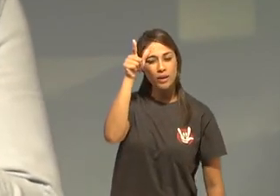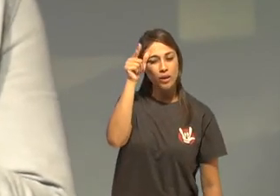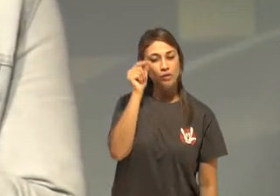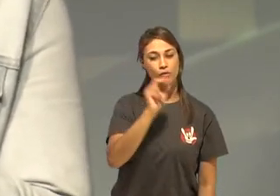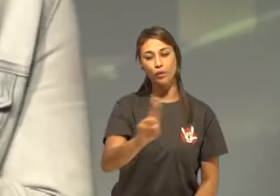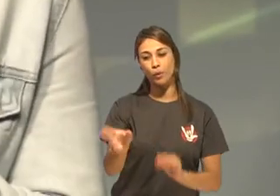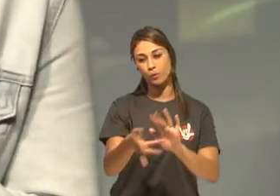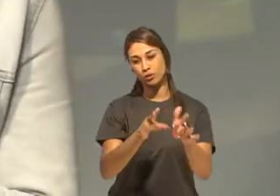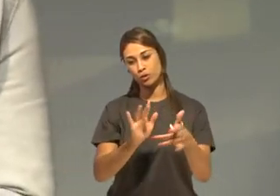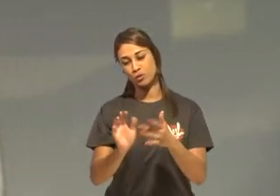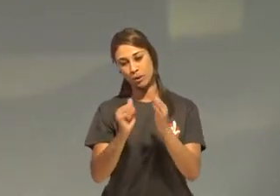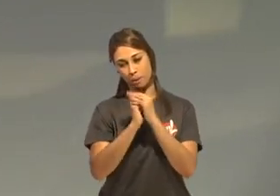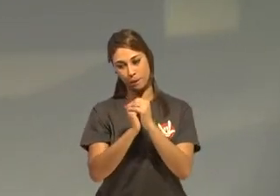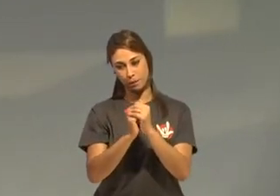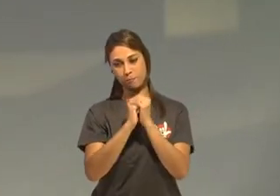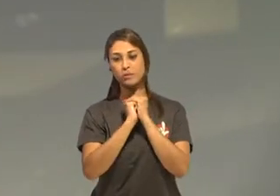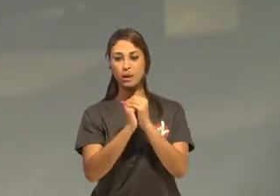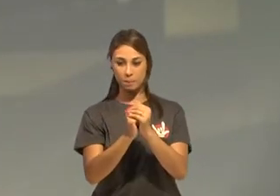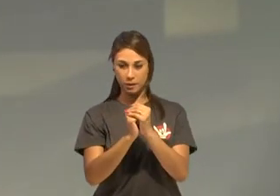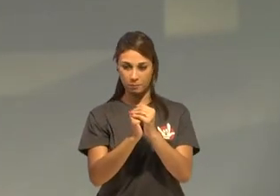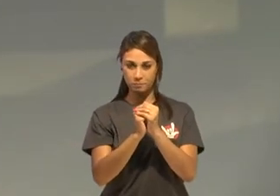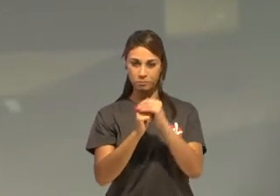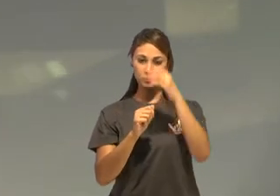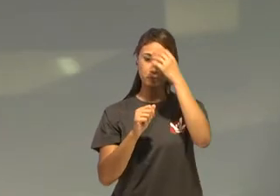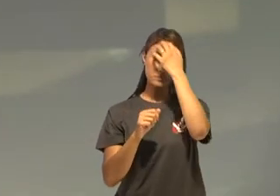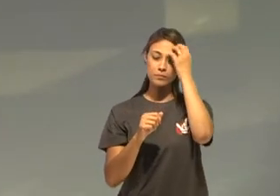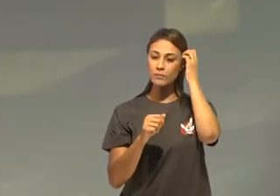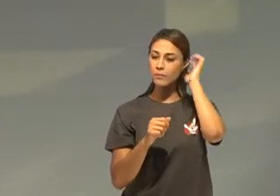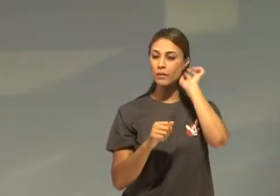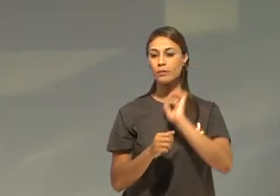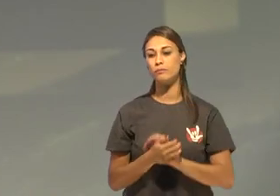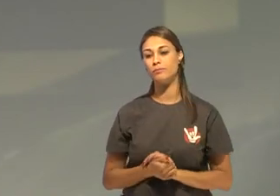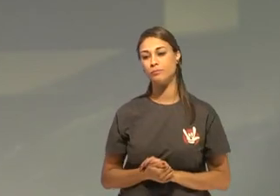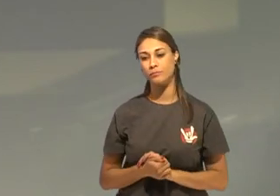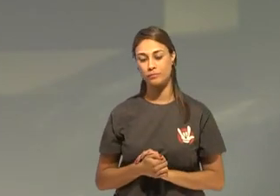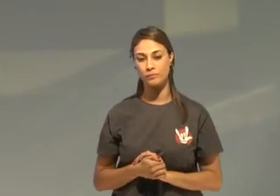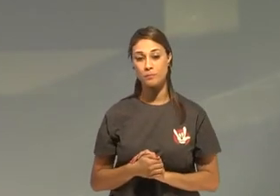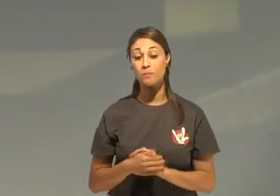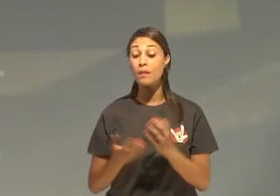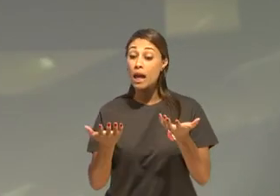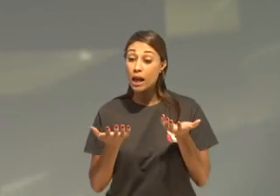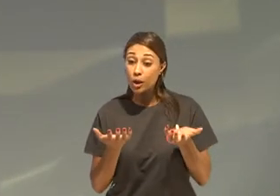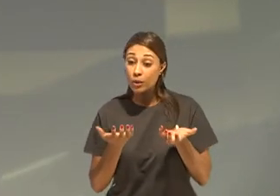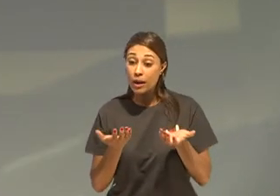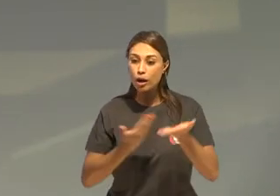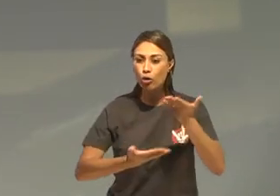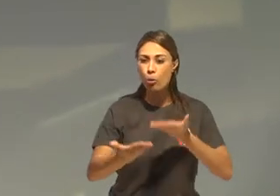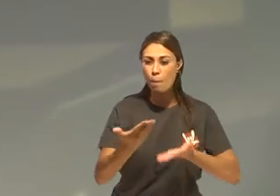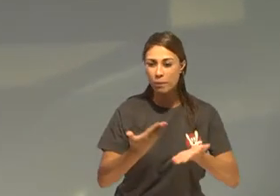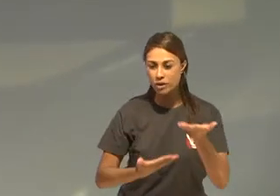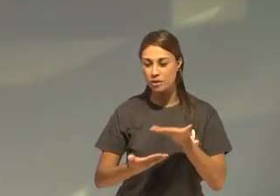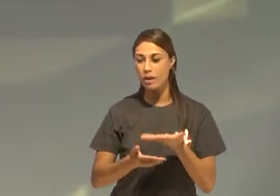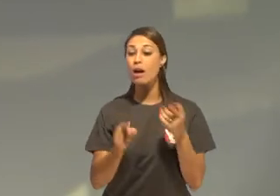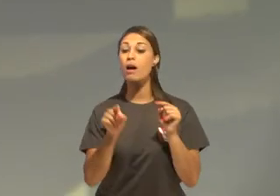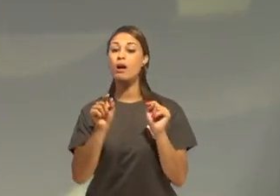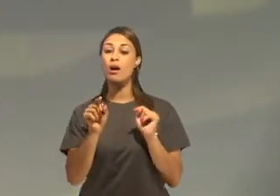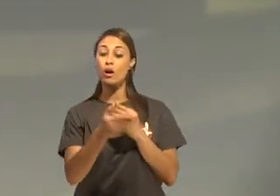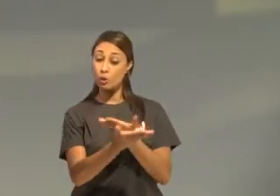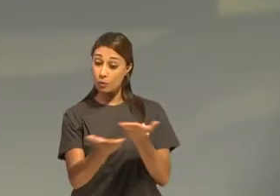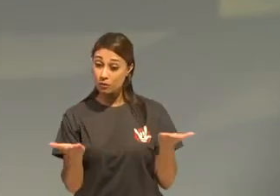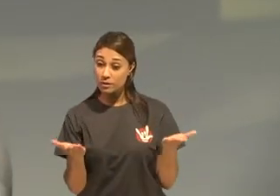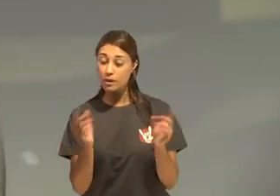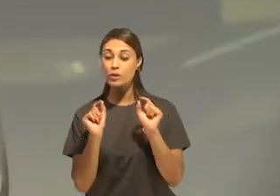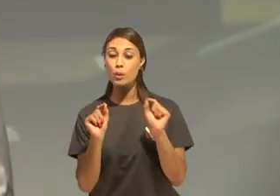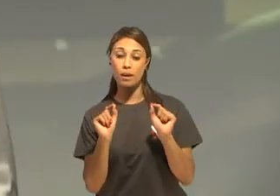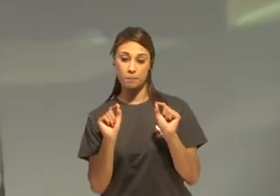amém e amém. Amém, meu irmão. Eu quero falar com você sobre relacionamento. Nós estamos vivendo